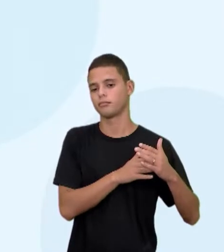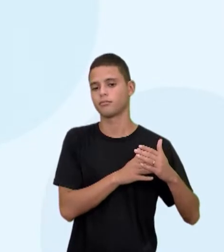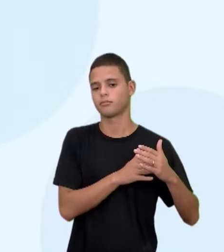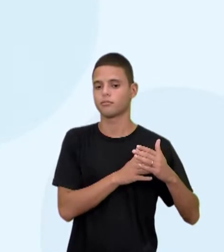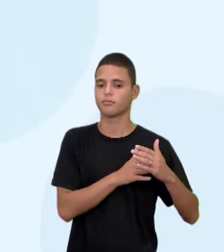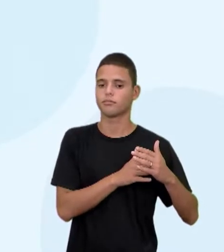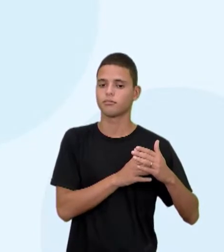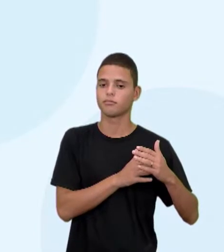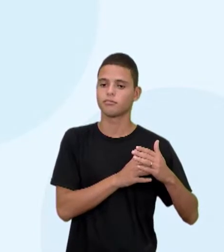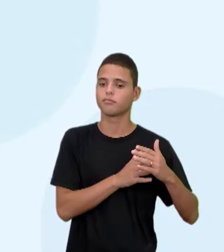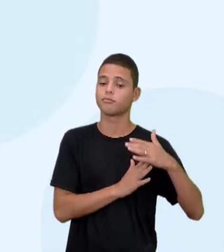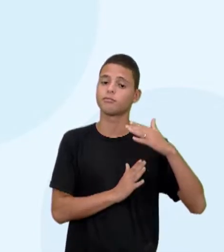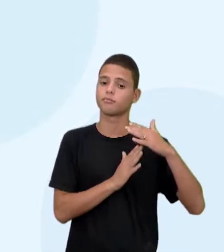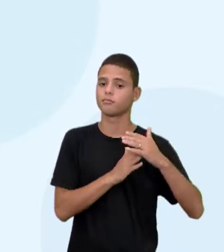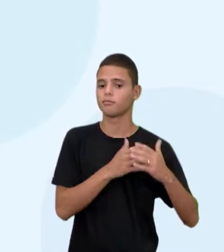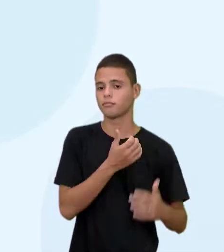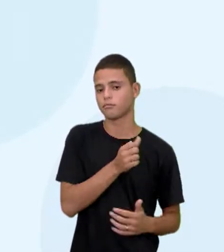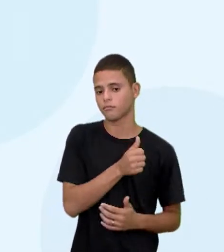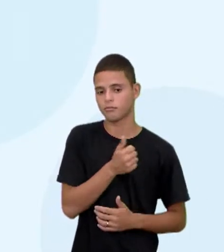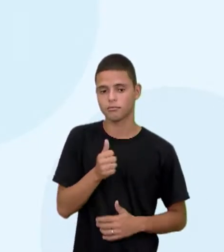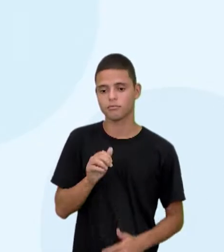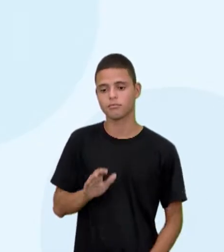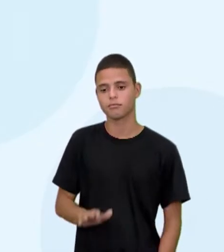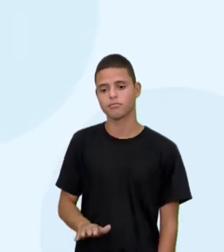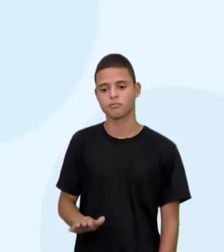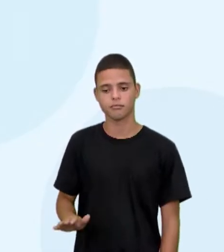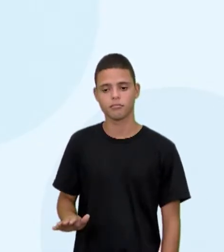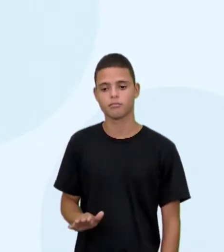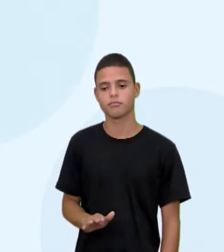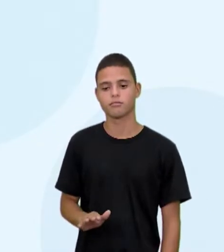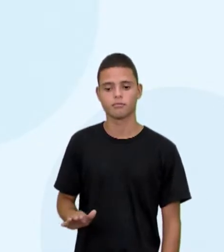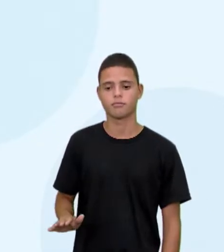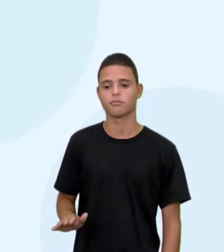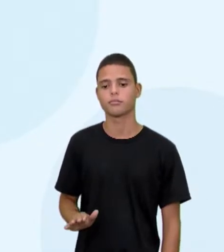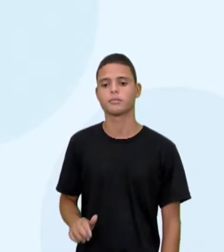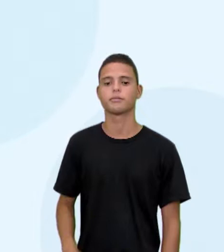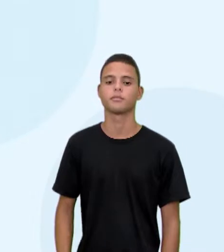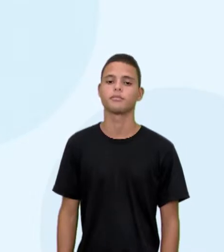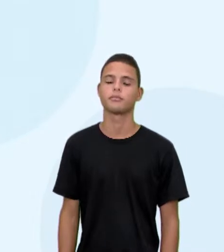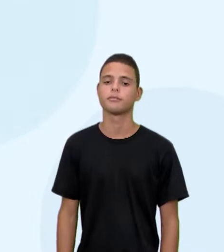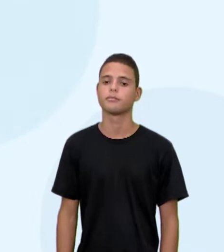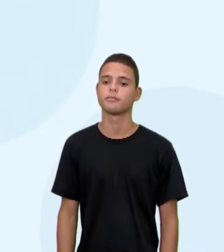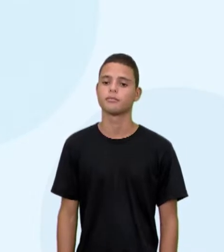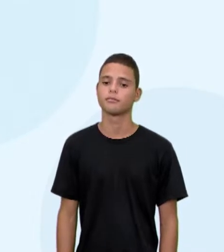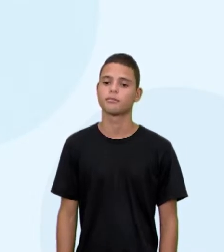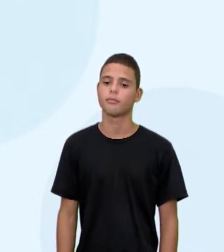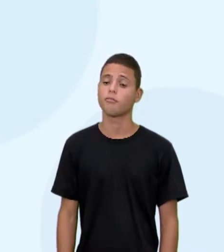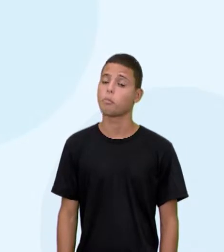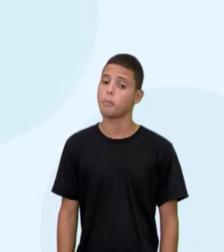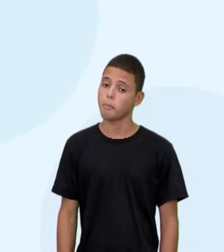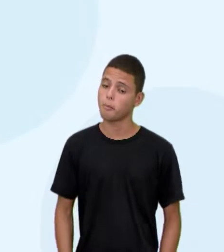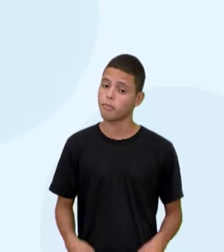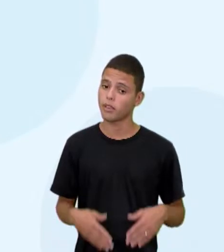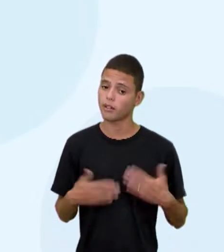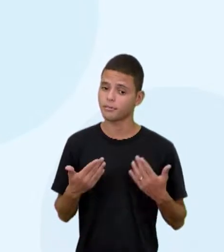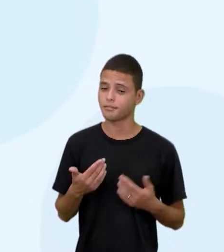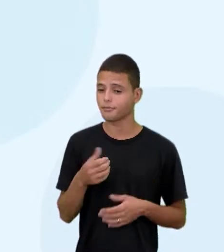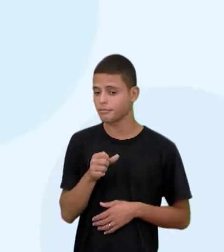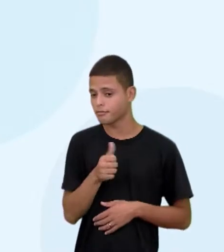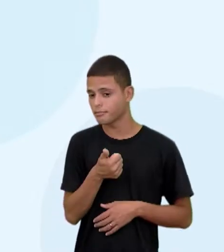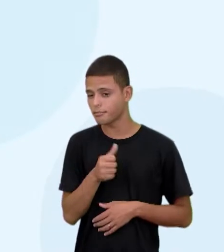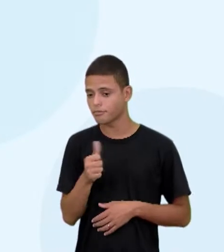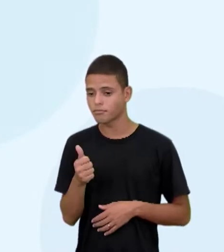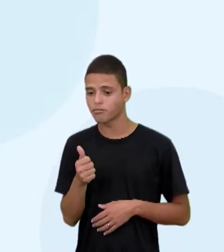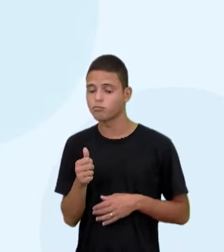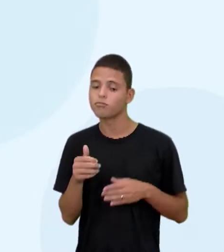os 11, a gente é considerado ainda criança, né? E isso fica, na verdade, entre os 11, né,